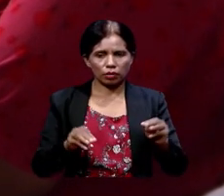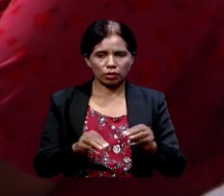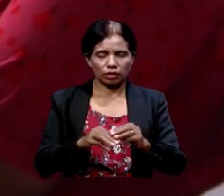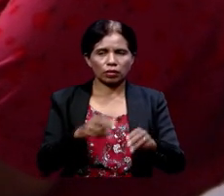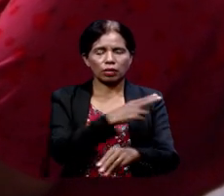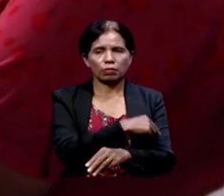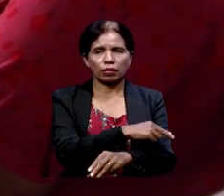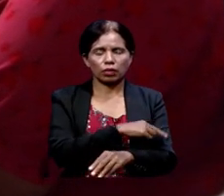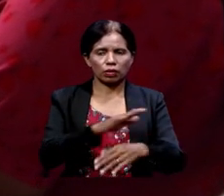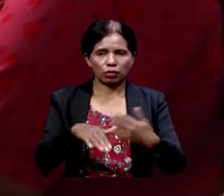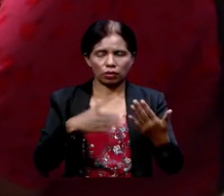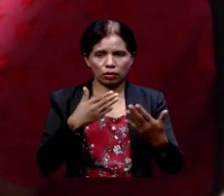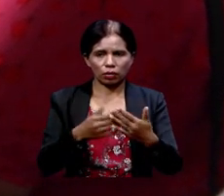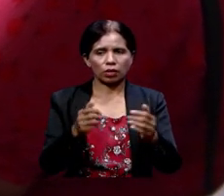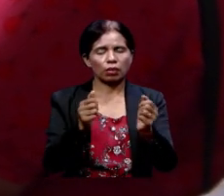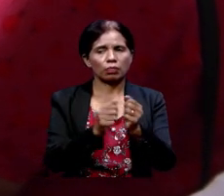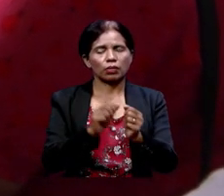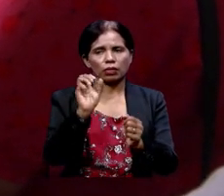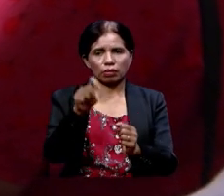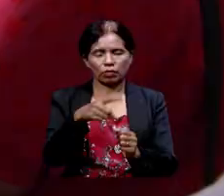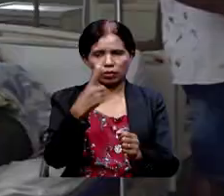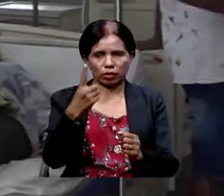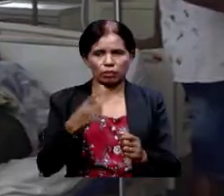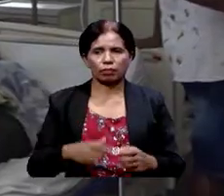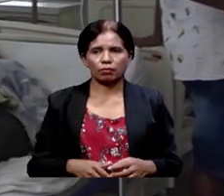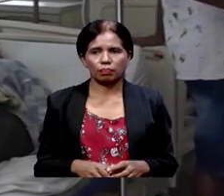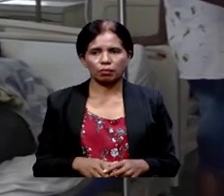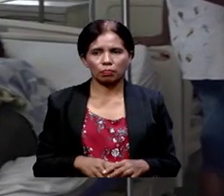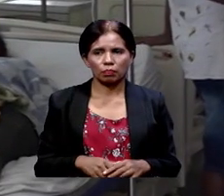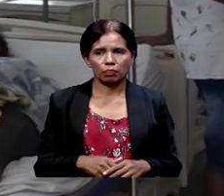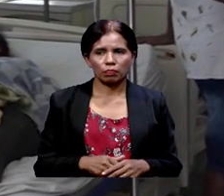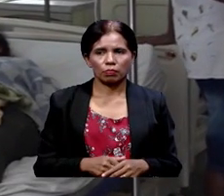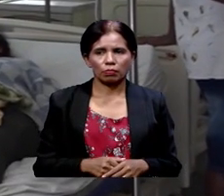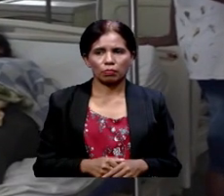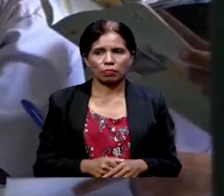saúde profissional saúde na insano resinida. Celina Lopes, Dilma Suzetti, GMN.